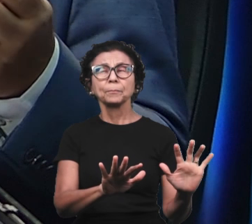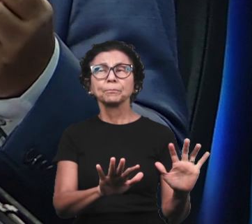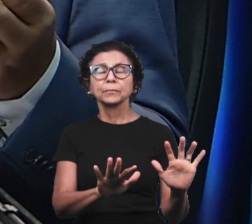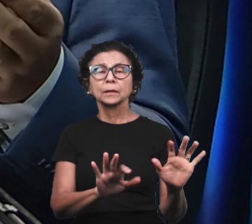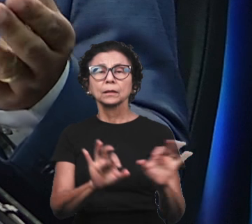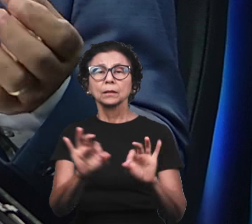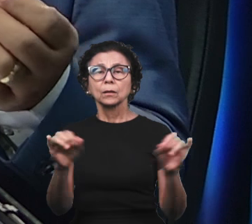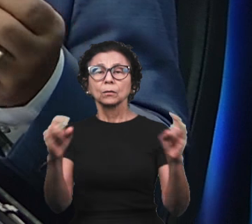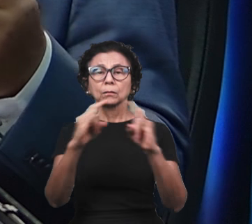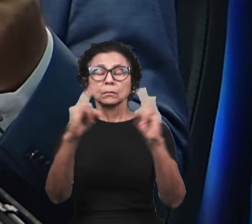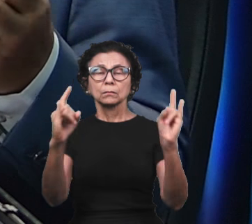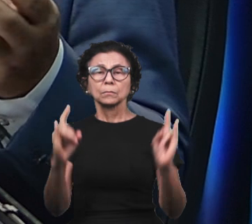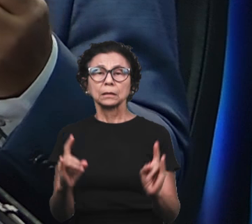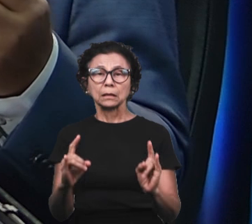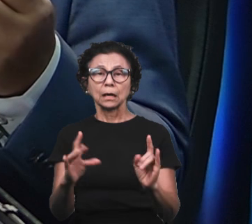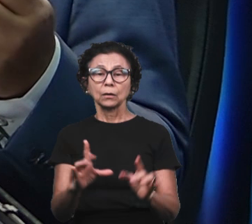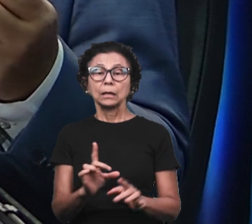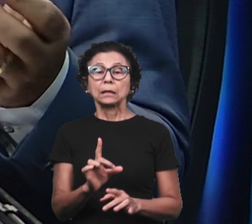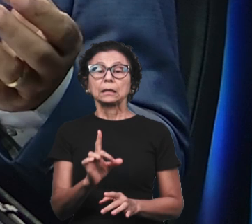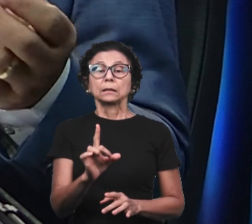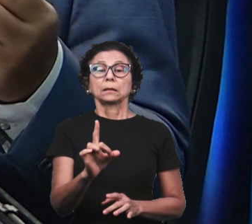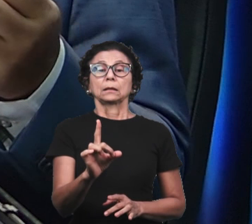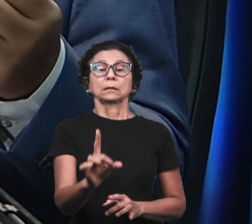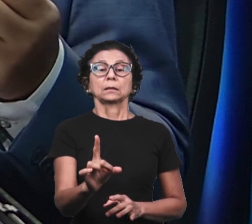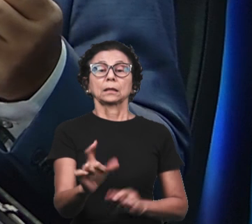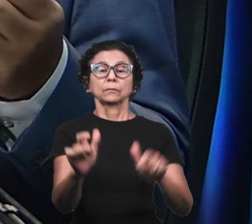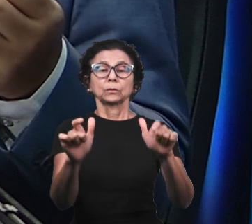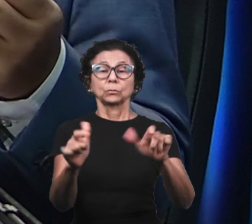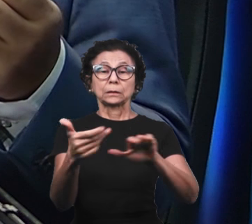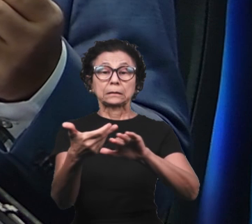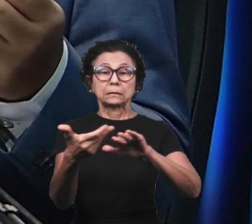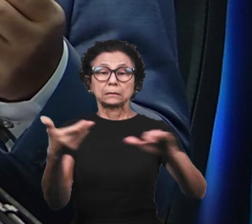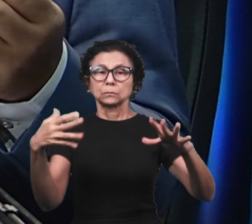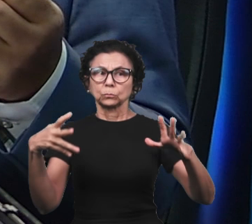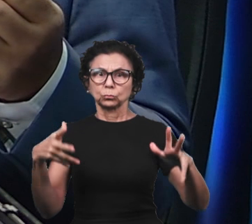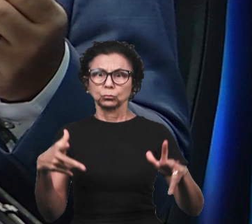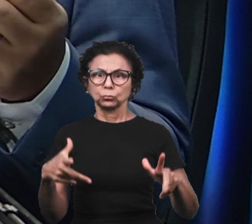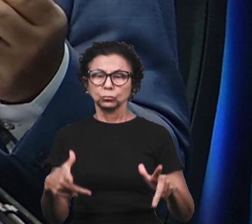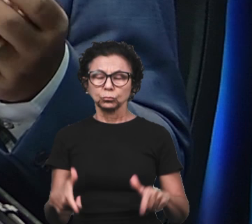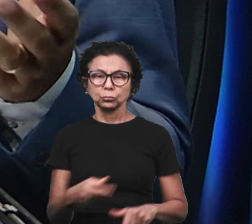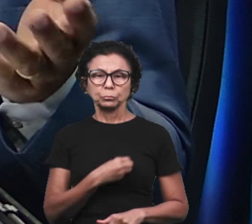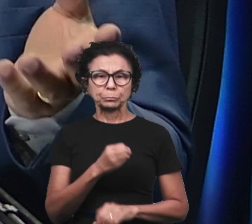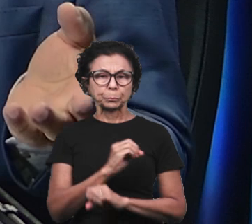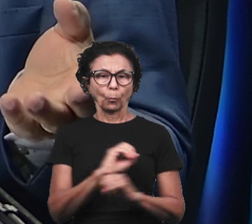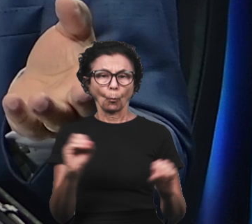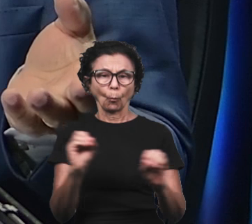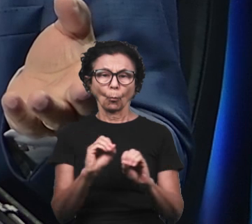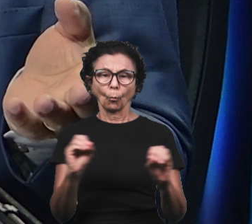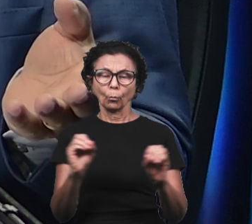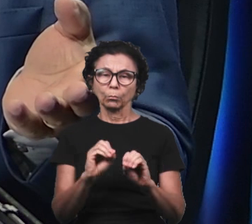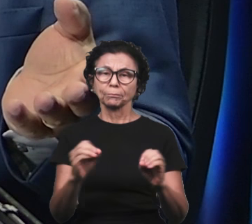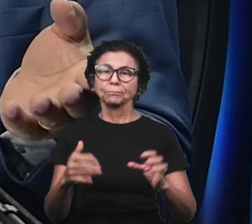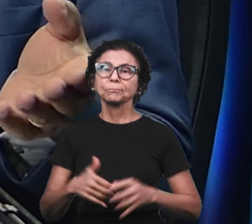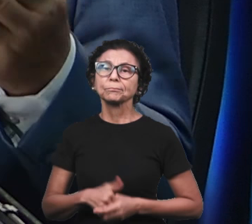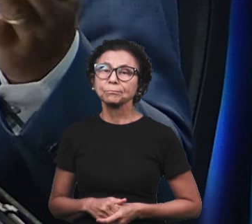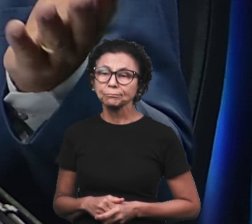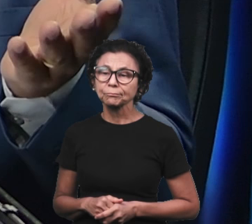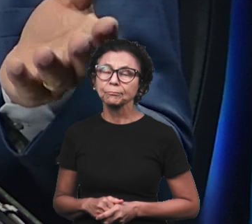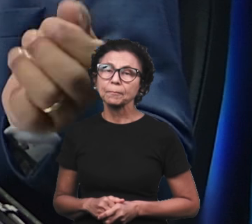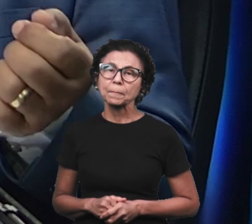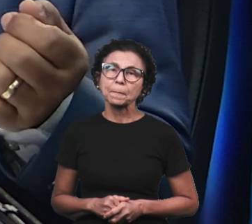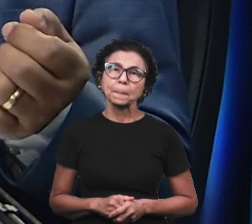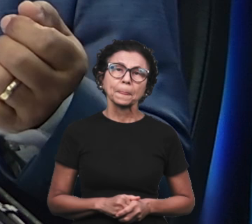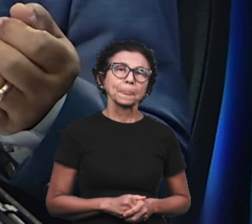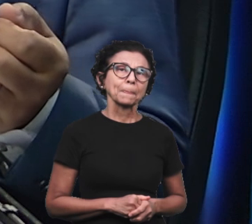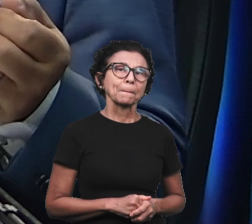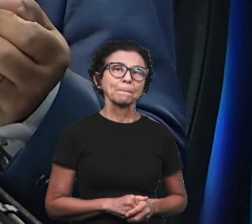que a Bíblia fala, né, que Deus nos fez, né, através de Jesus, reis e sacerdotes. Nós também